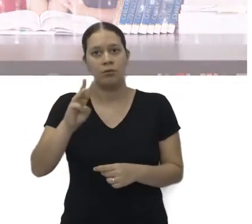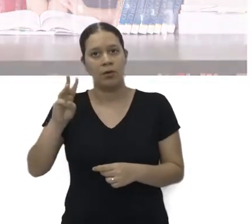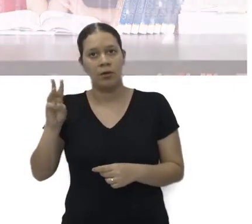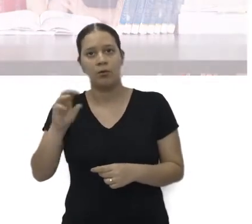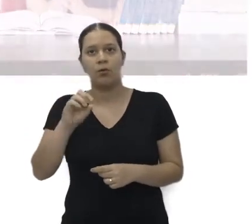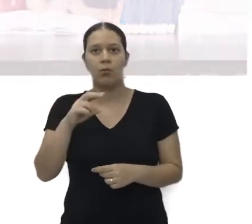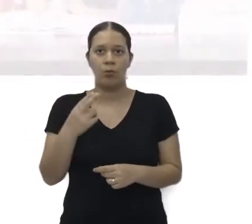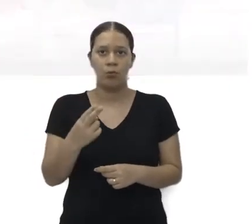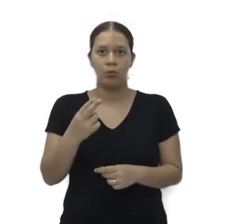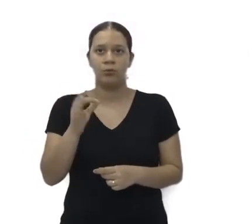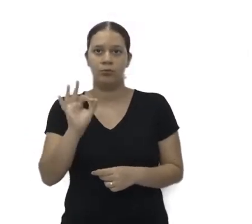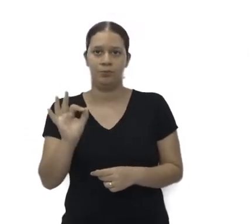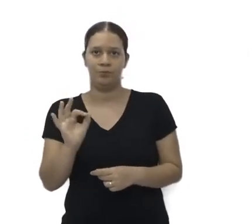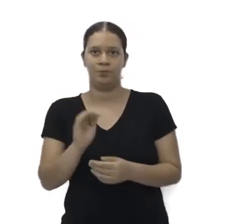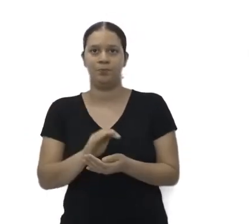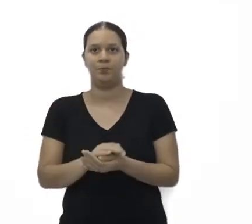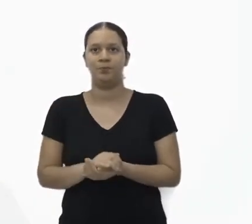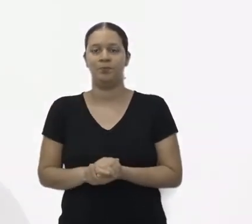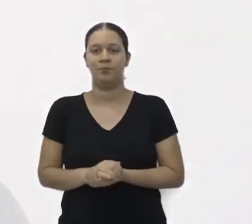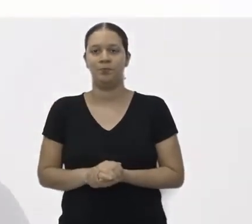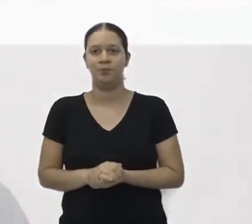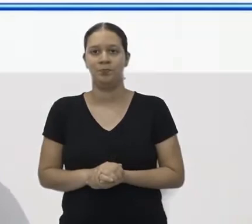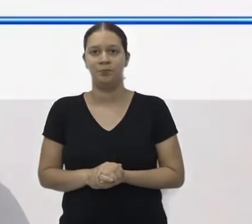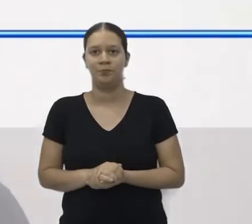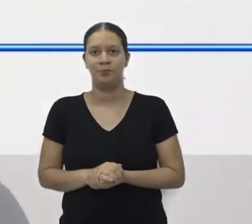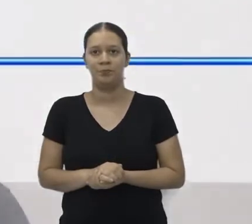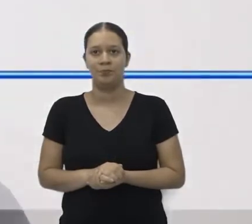ou offline.